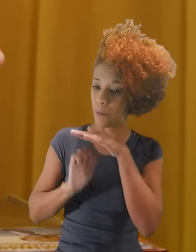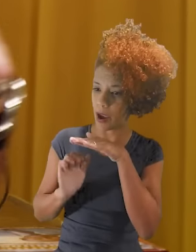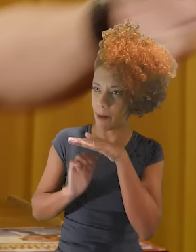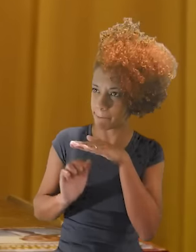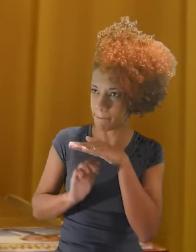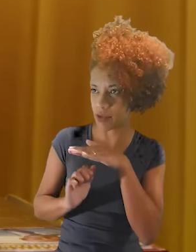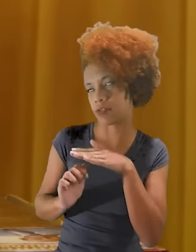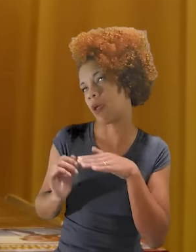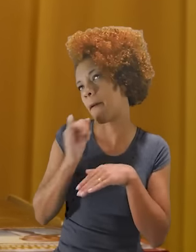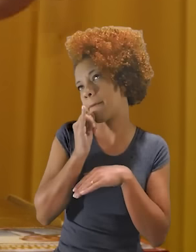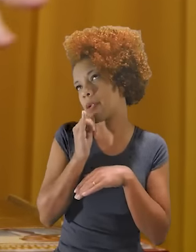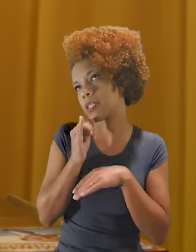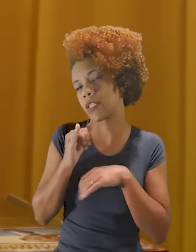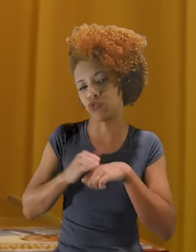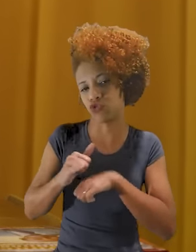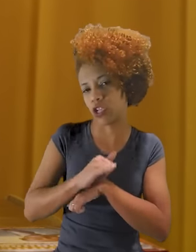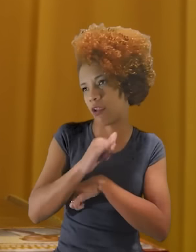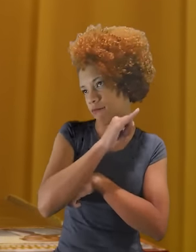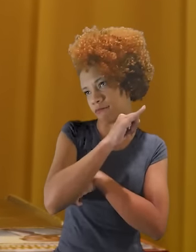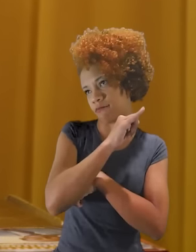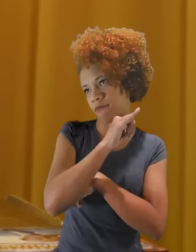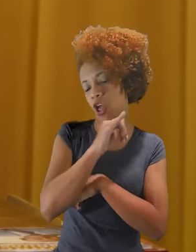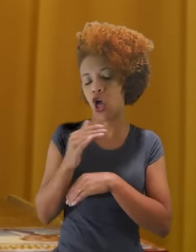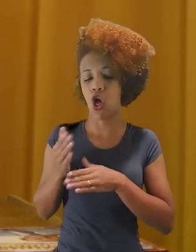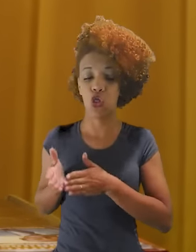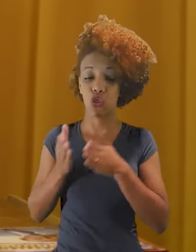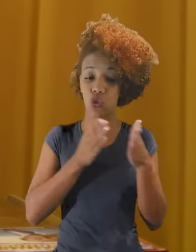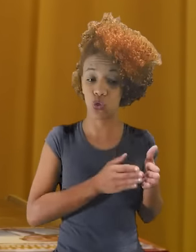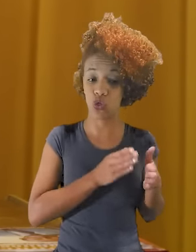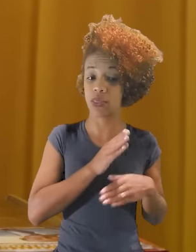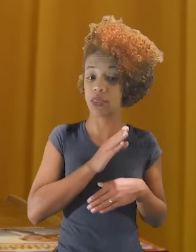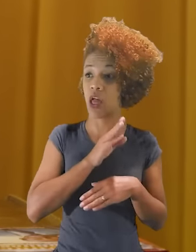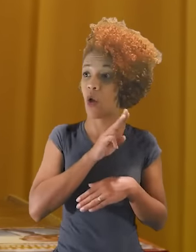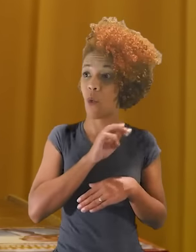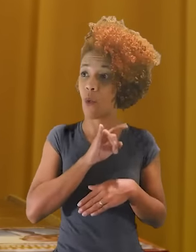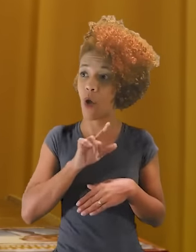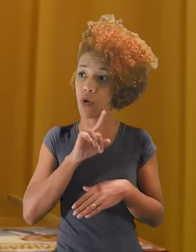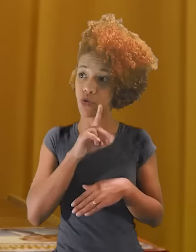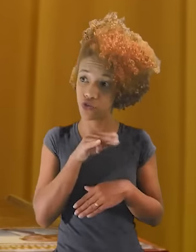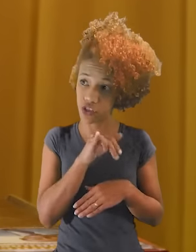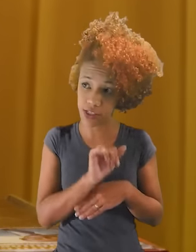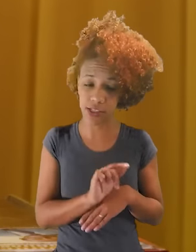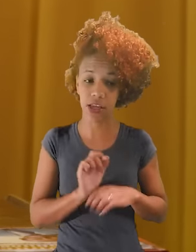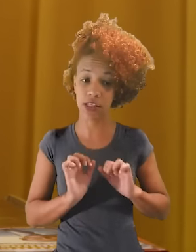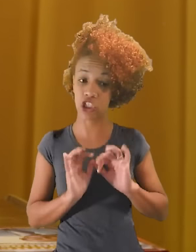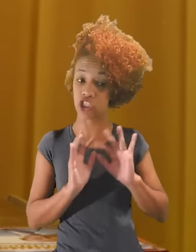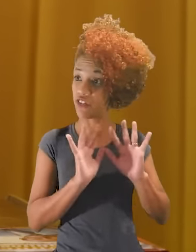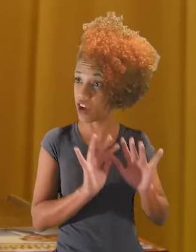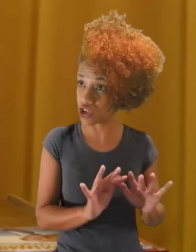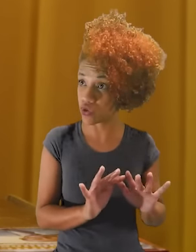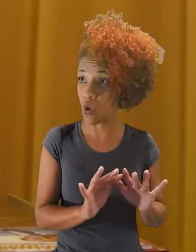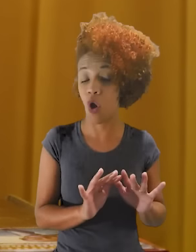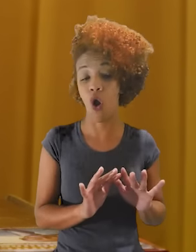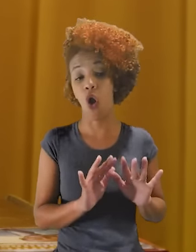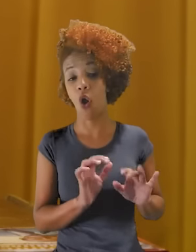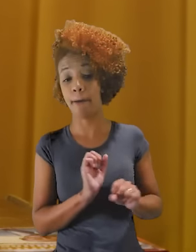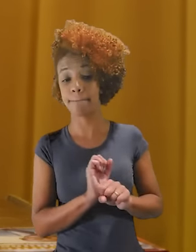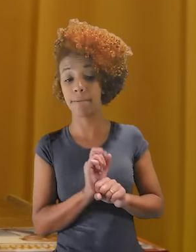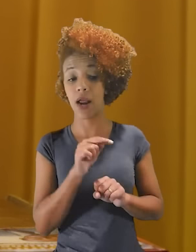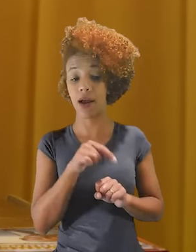empresa de tipo a Embraer, uma empresa de aeronaves do lado do estúdio Walt Disney. Então os caras invadiram literalmente, o exército invadiu ali e falou, pô,